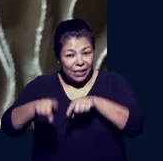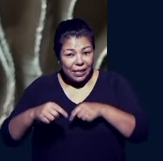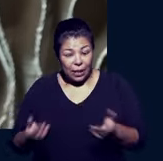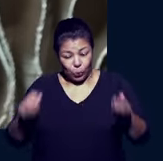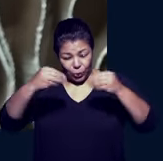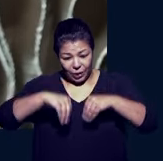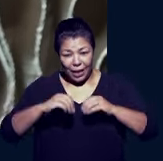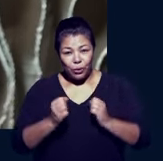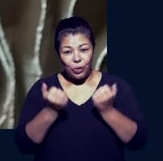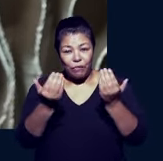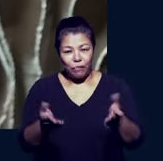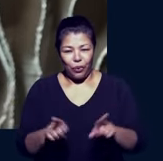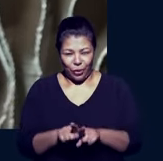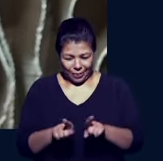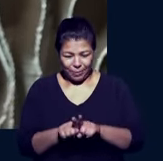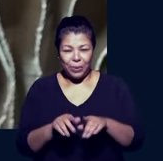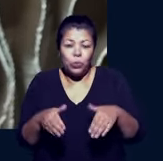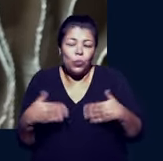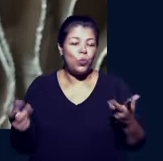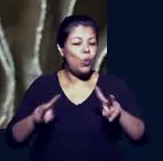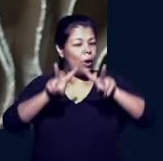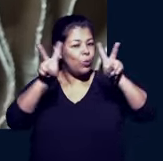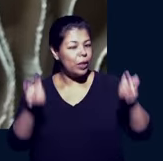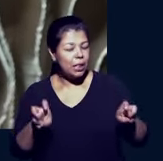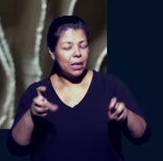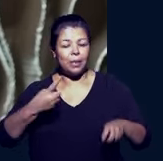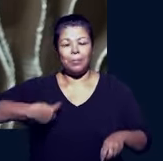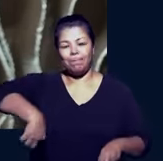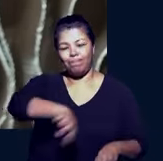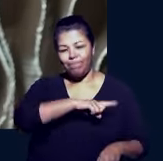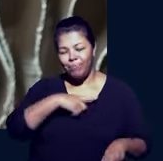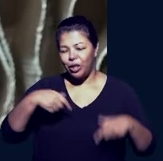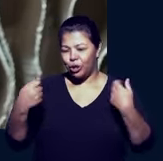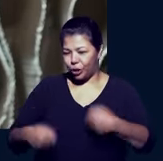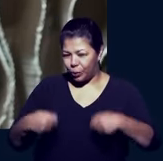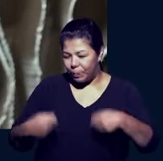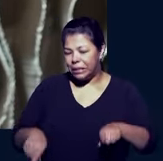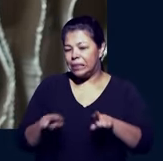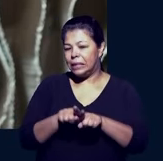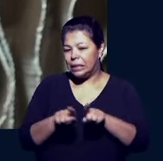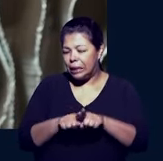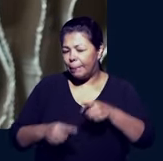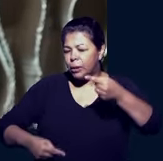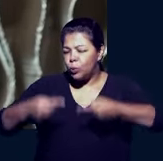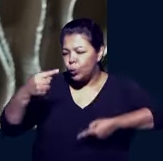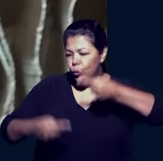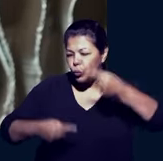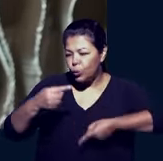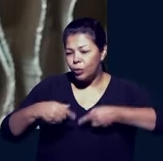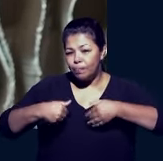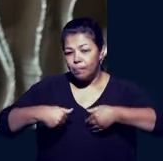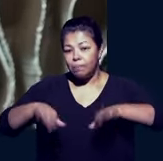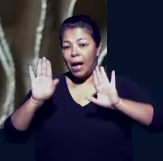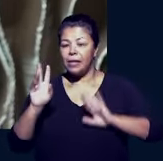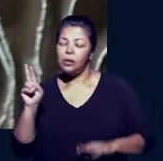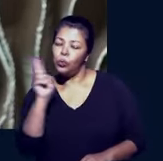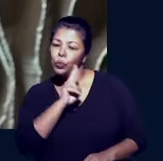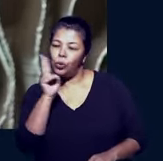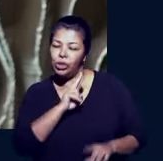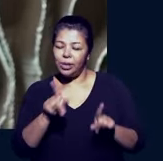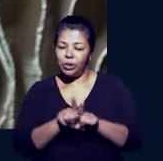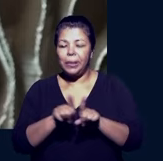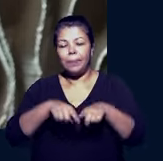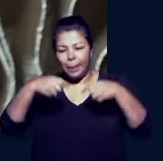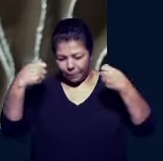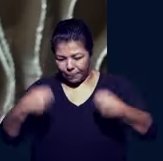né qual quais os temas que a gente deveria ou são mais urgentes para serem atacados porque a gente apesar disso